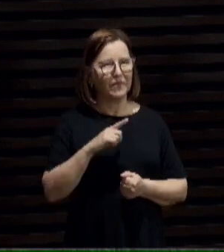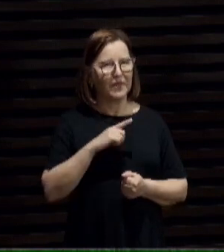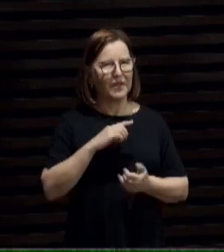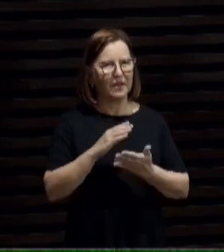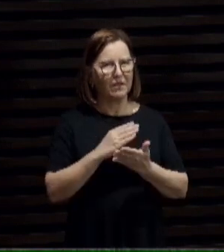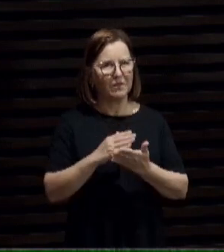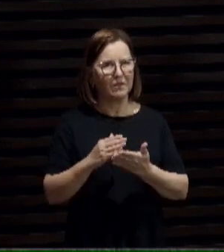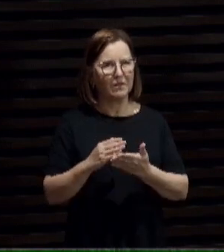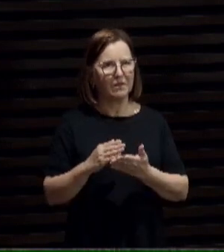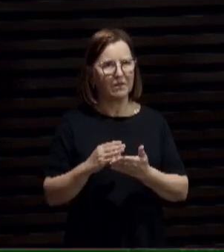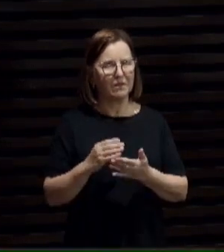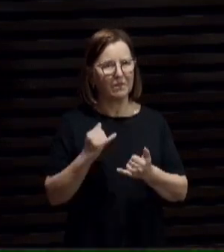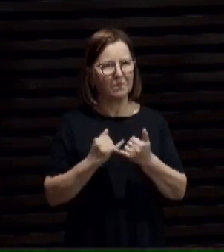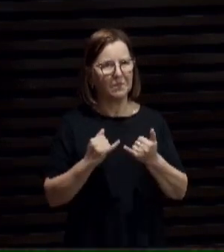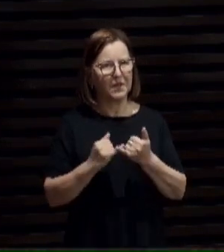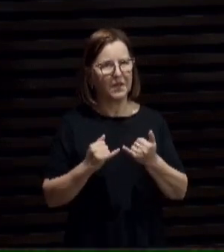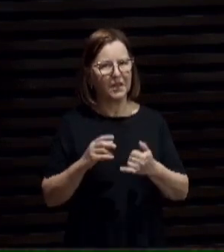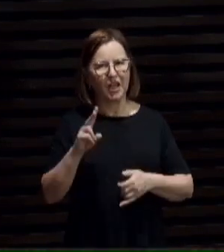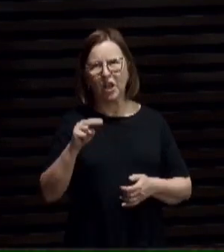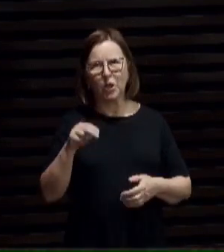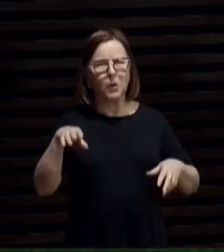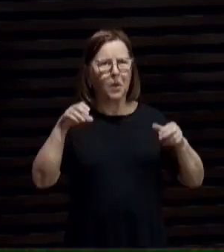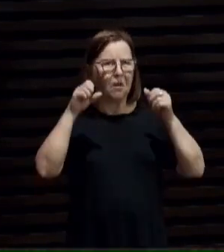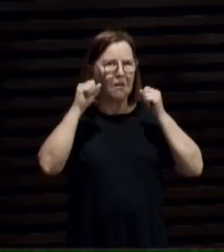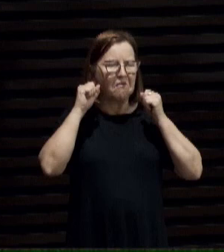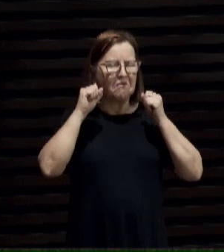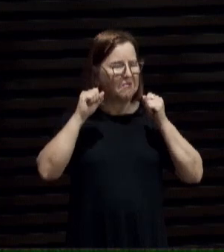nem nunca ouviram, nem vão ouvir. Não sei.